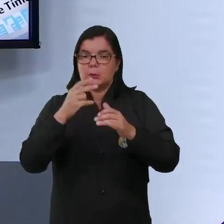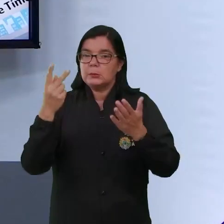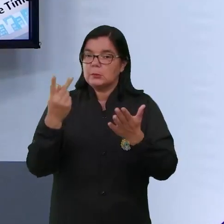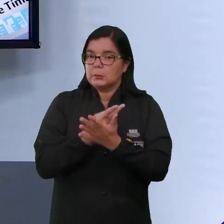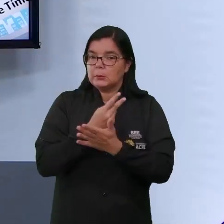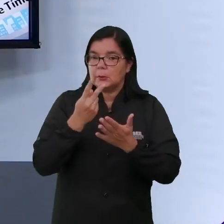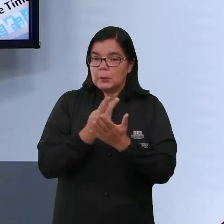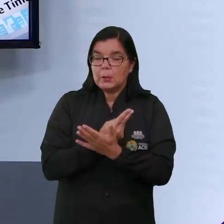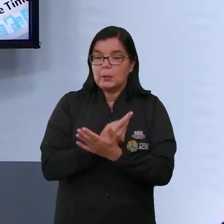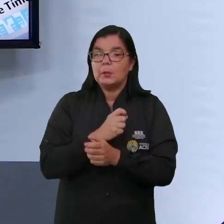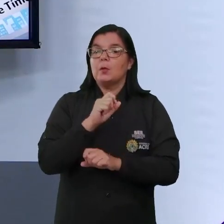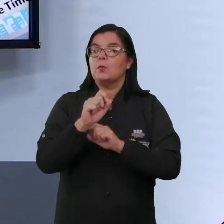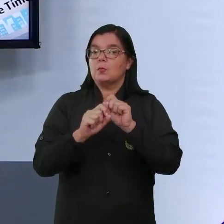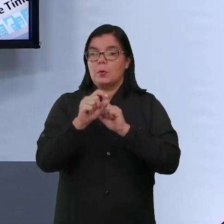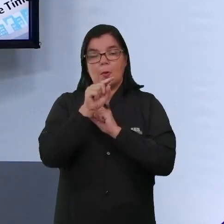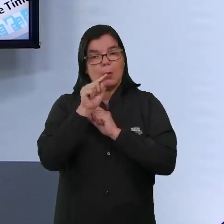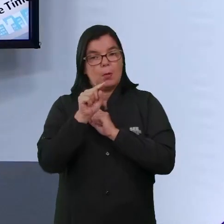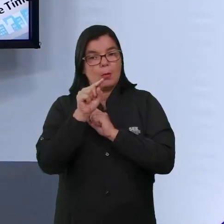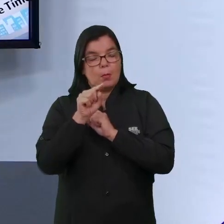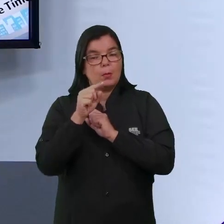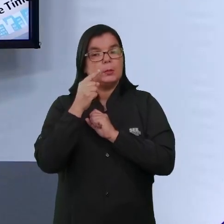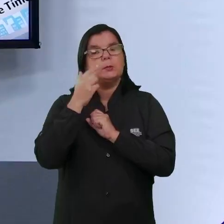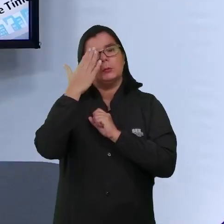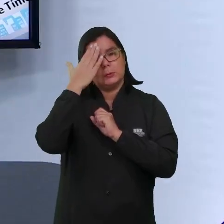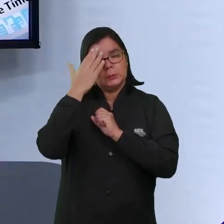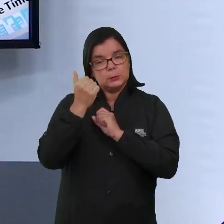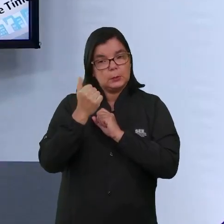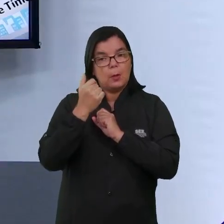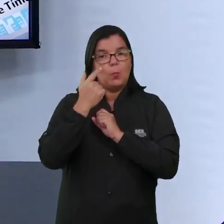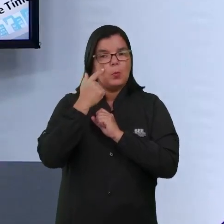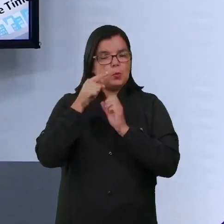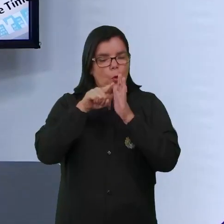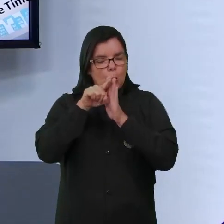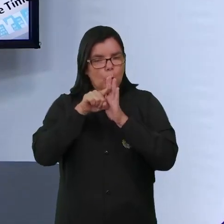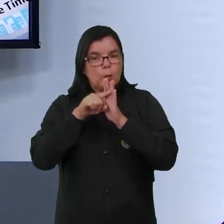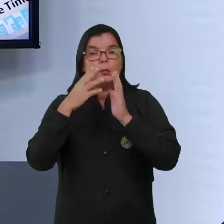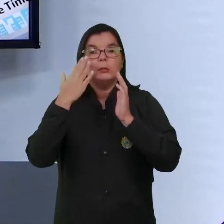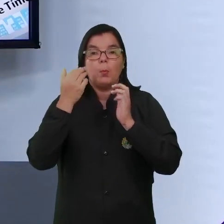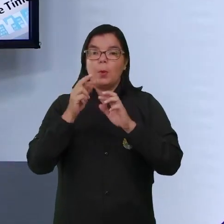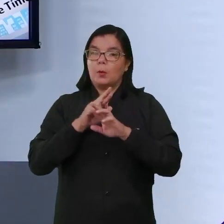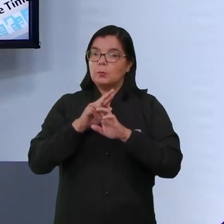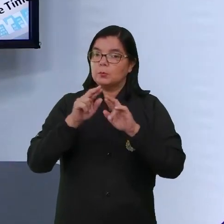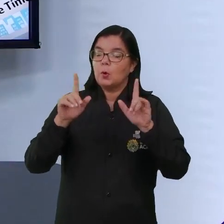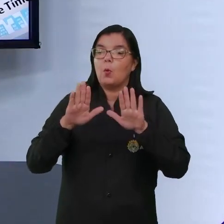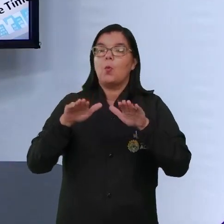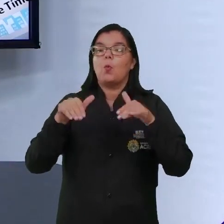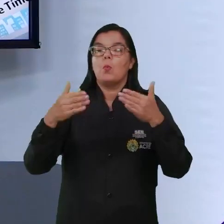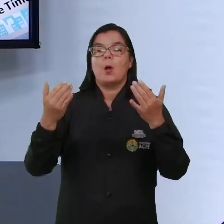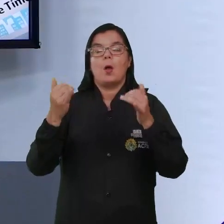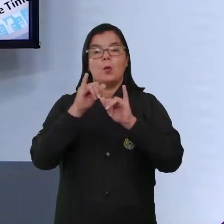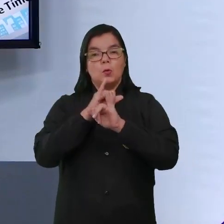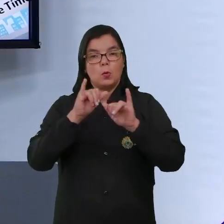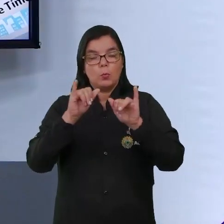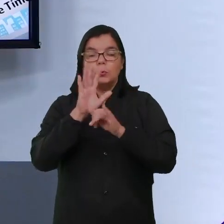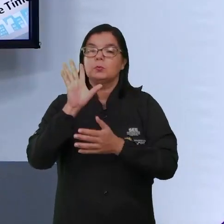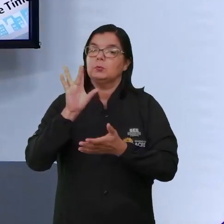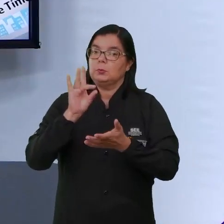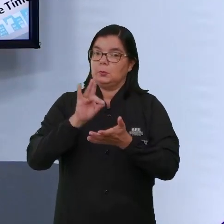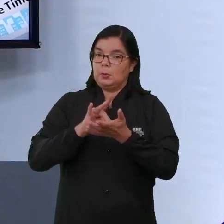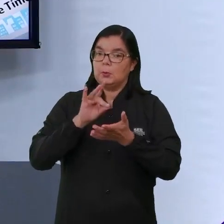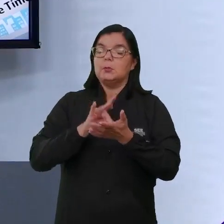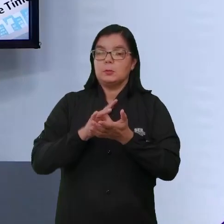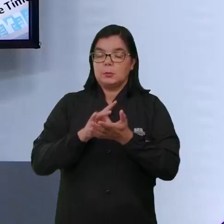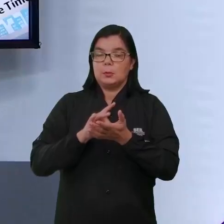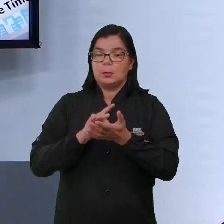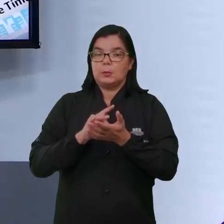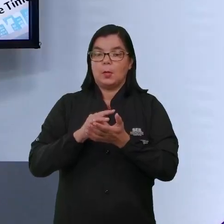equivocada que cabe a você saber garimpar, distinguir, quais informações realmente elas